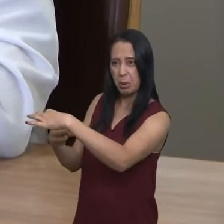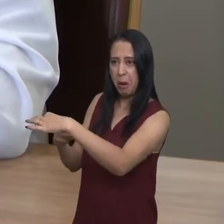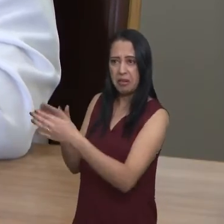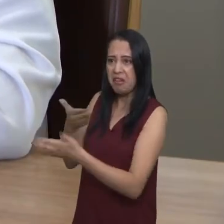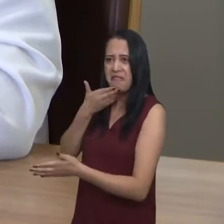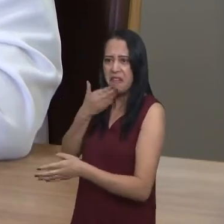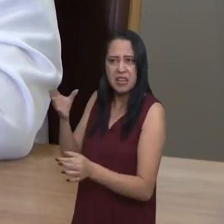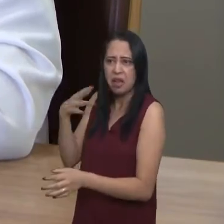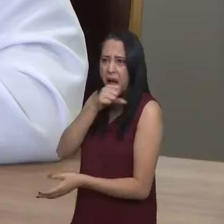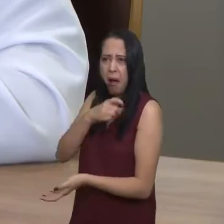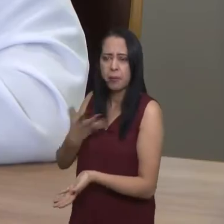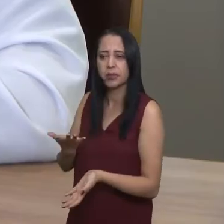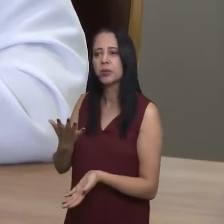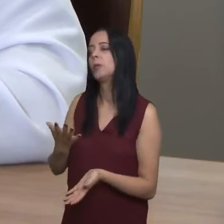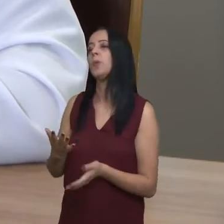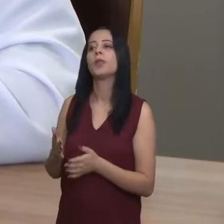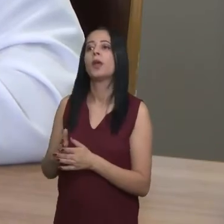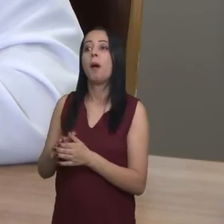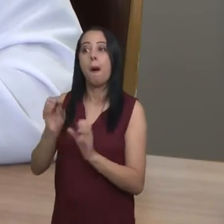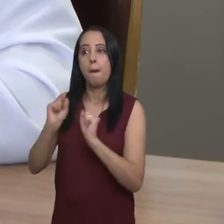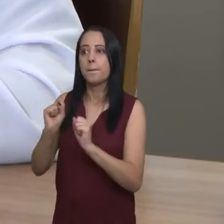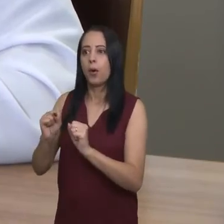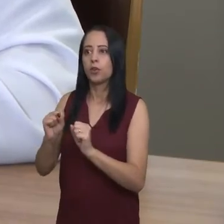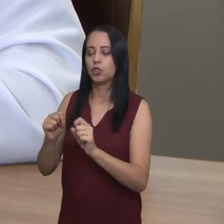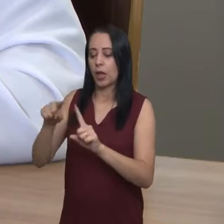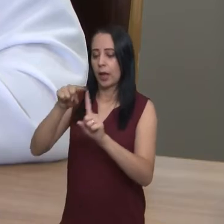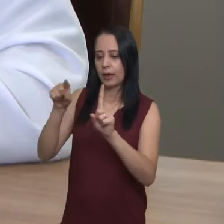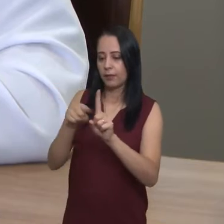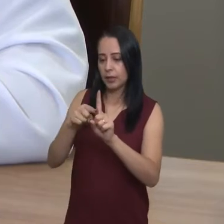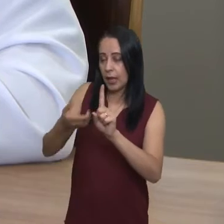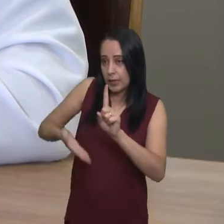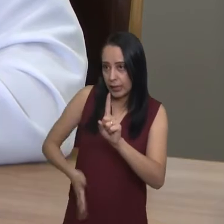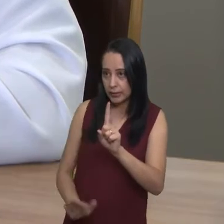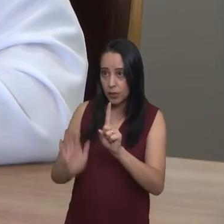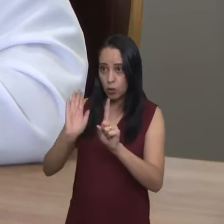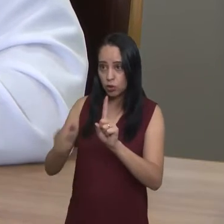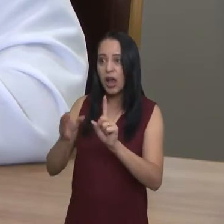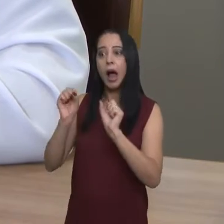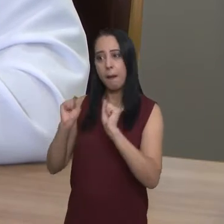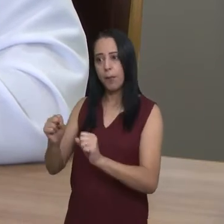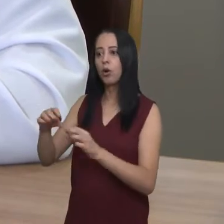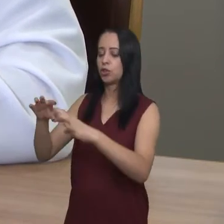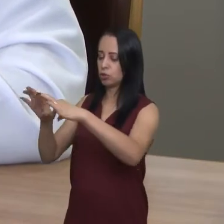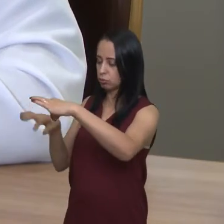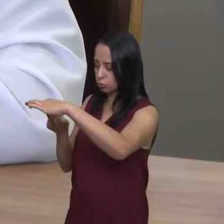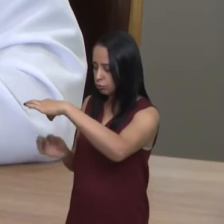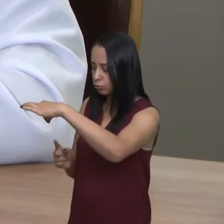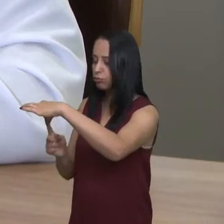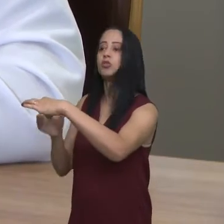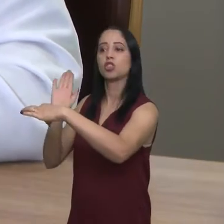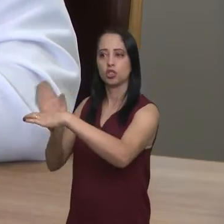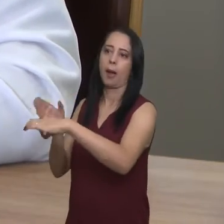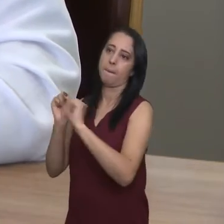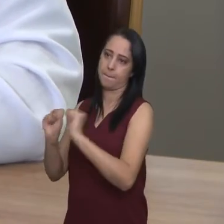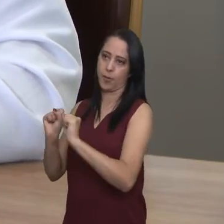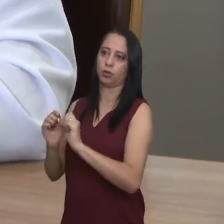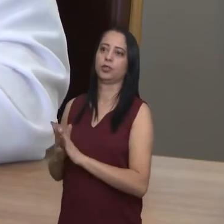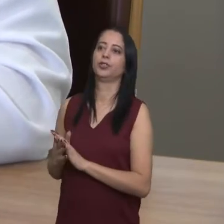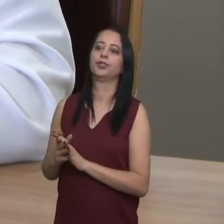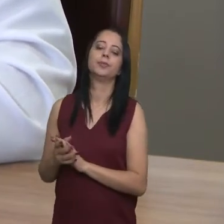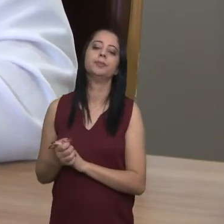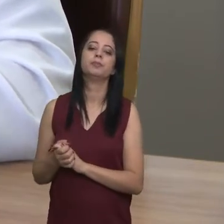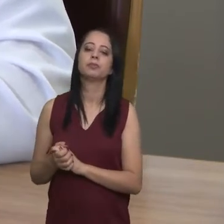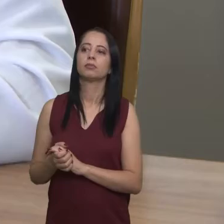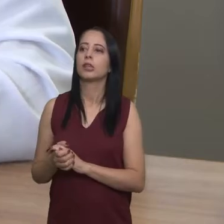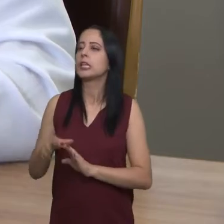nada e acabou o procedimento. Pode ser colocado imediatamente pós-parto, tá? Então tem hospitais até de rede pública que eles já colocam, faz parto normal,